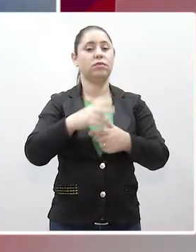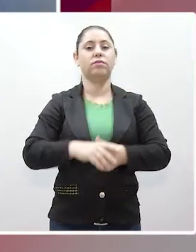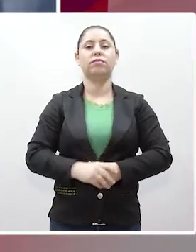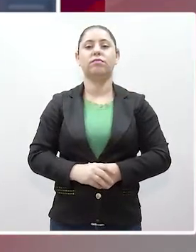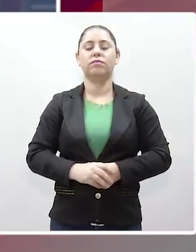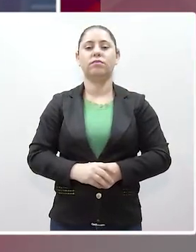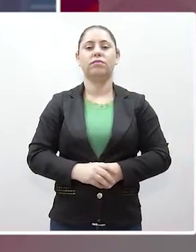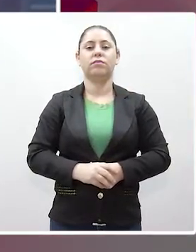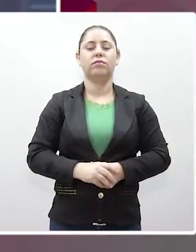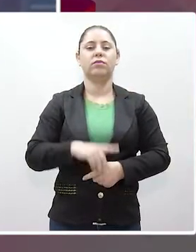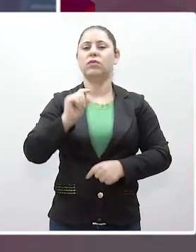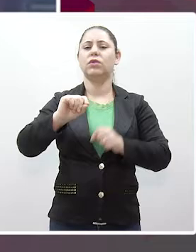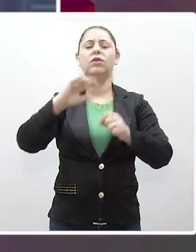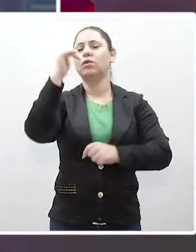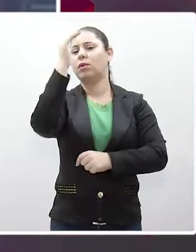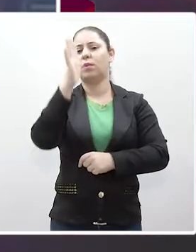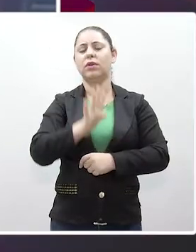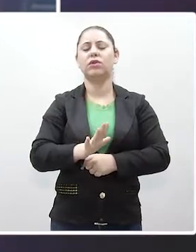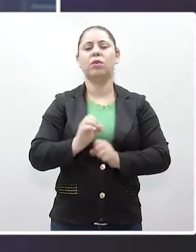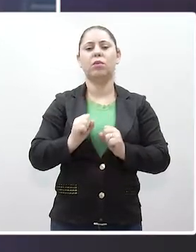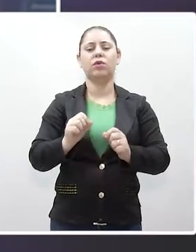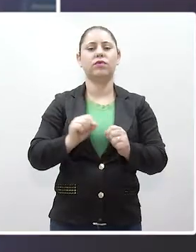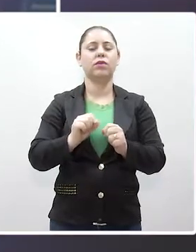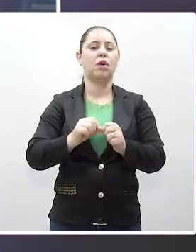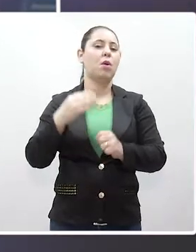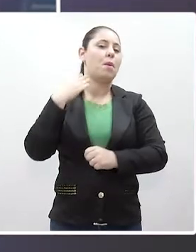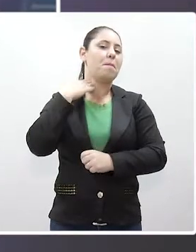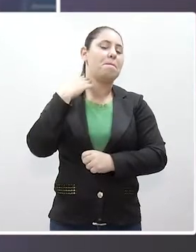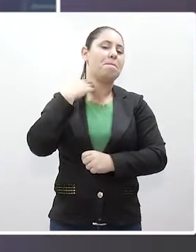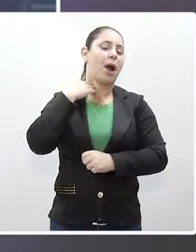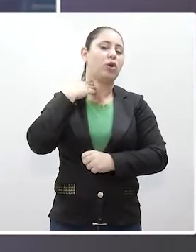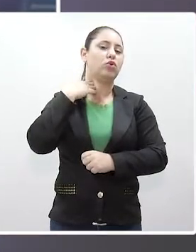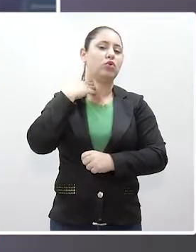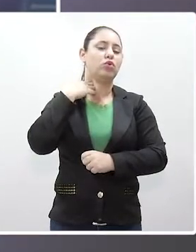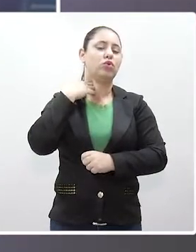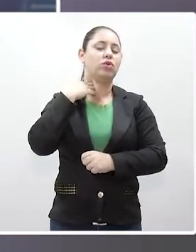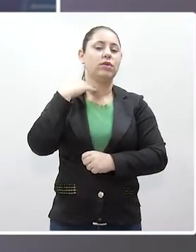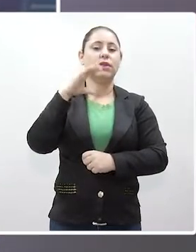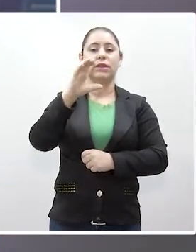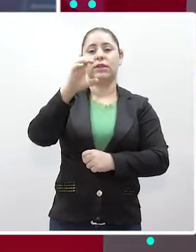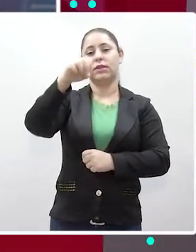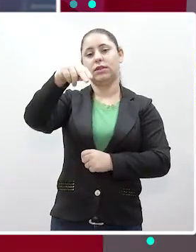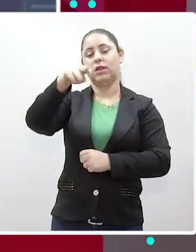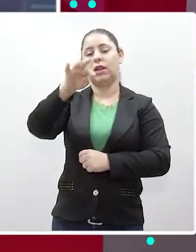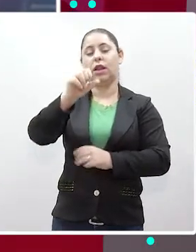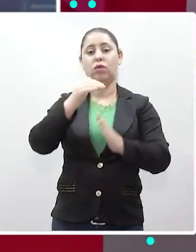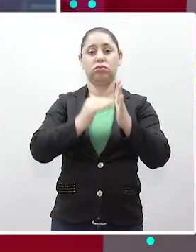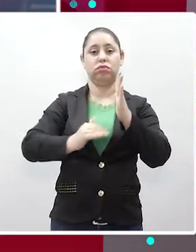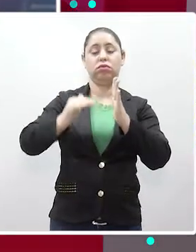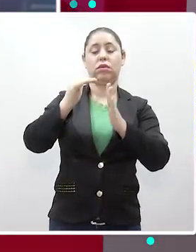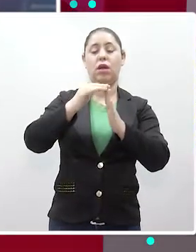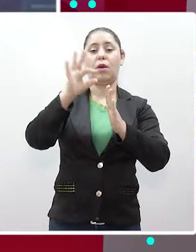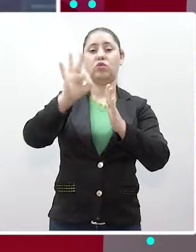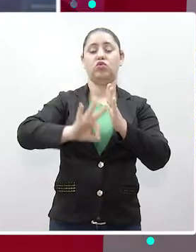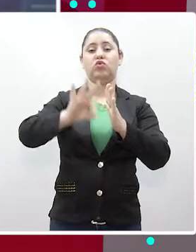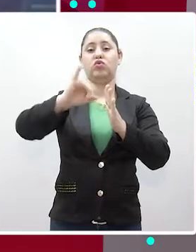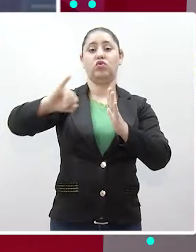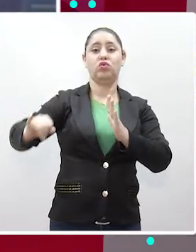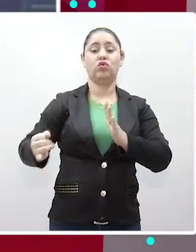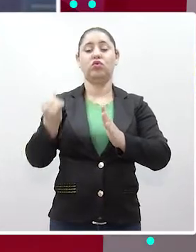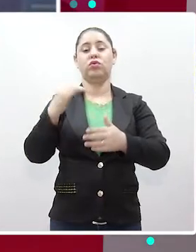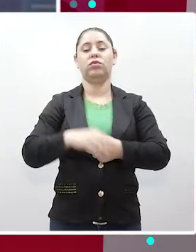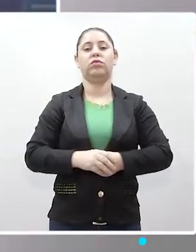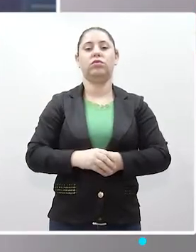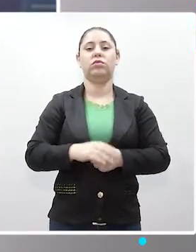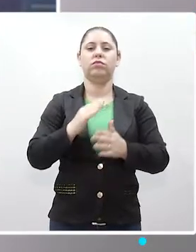isso. Bom, o que o Brasil pode fazer? O Banco Central, ele está elevando a taxa básica de juros. Então, quando você